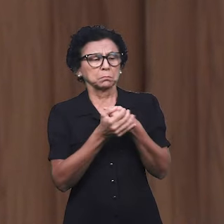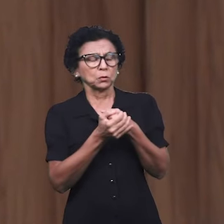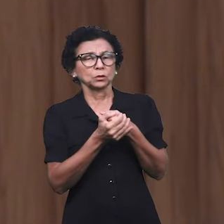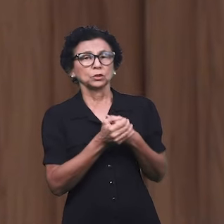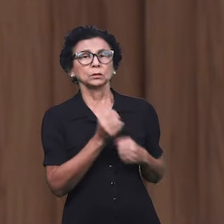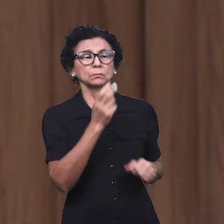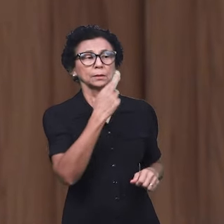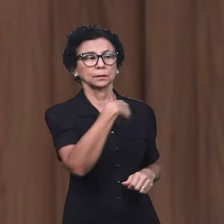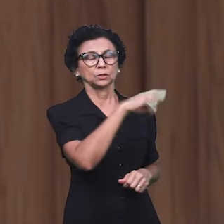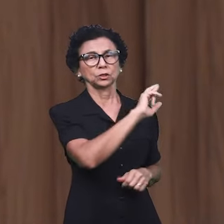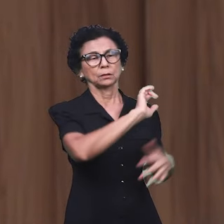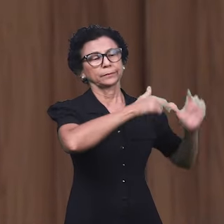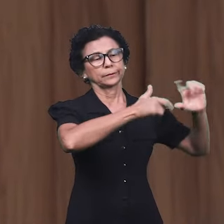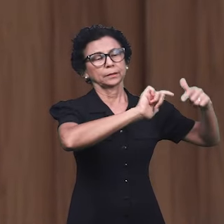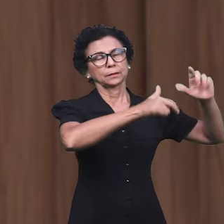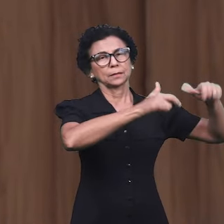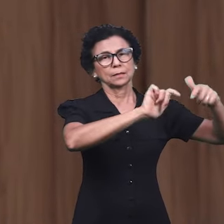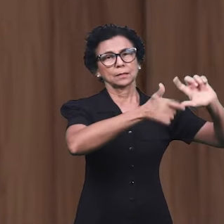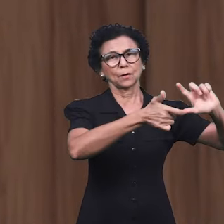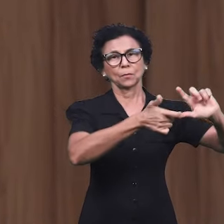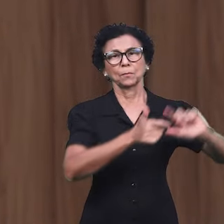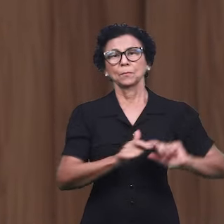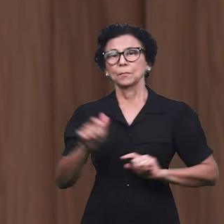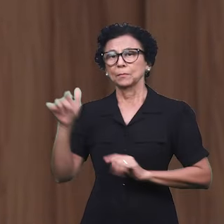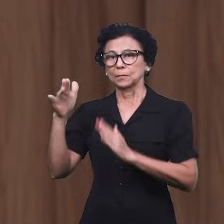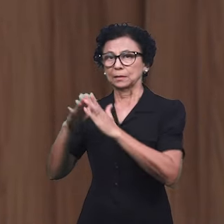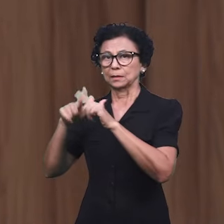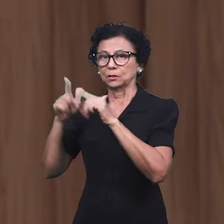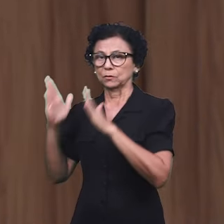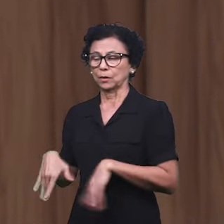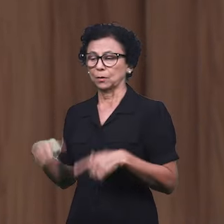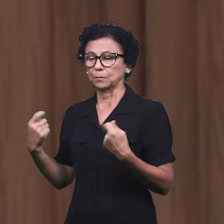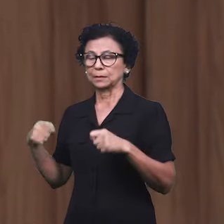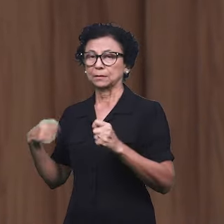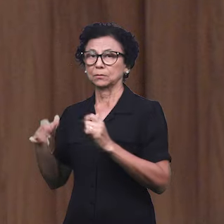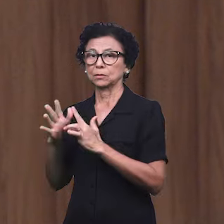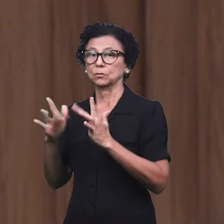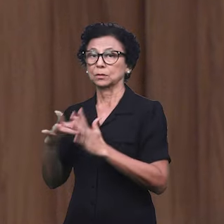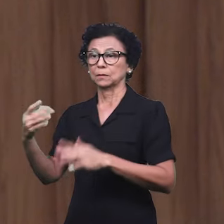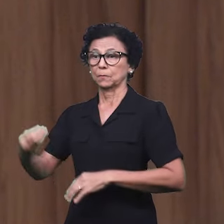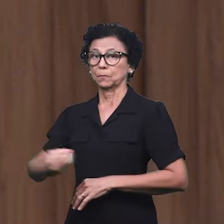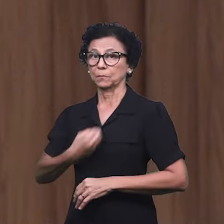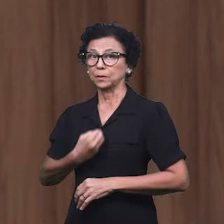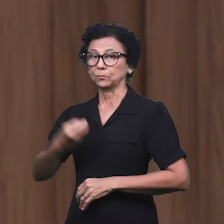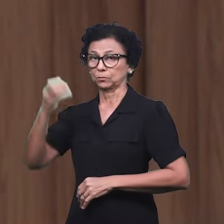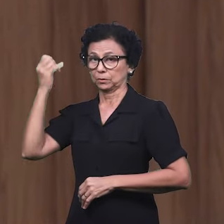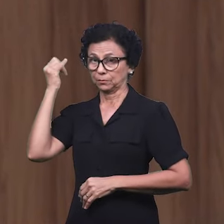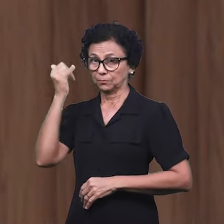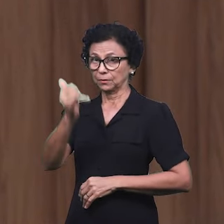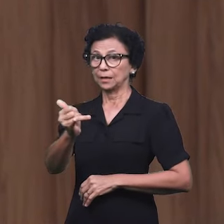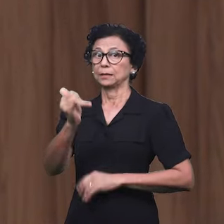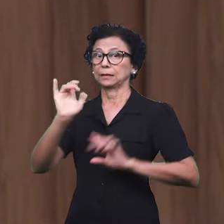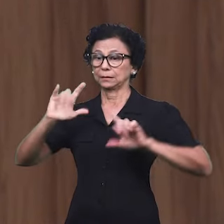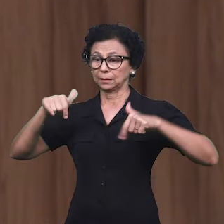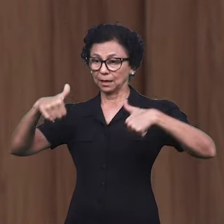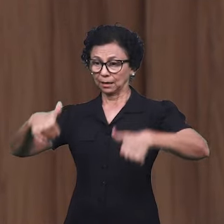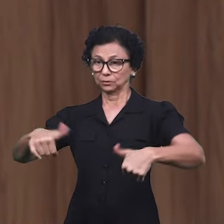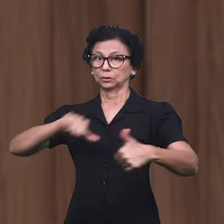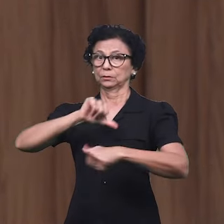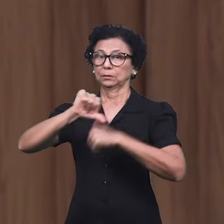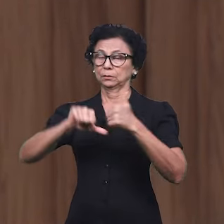nós precisamos dele vivo na igreja. Portanto, essa é a carta que vai fazer